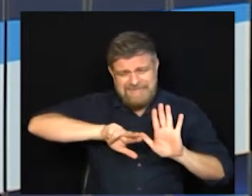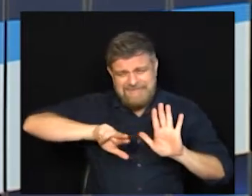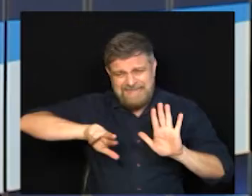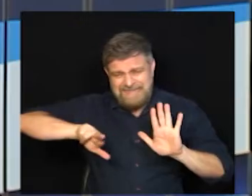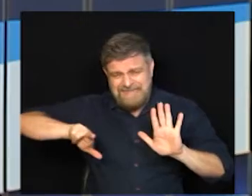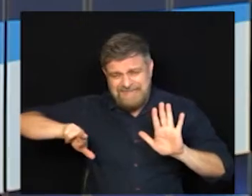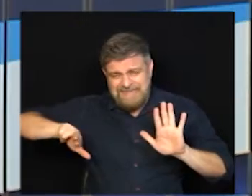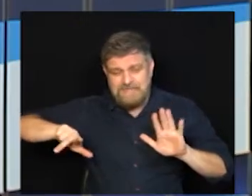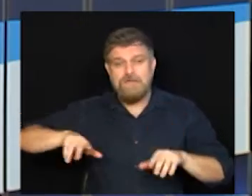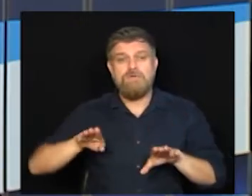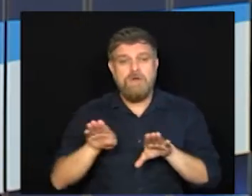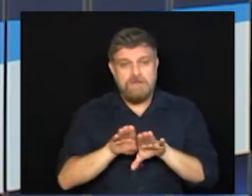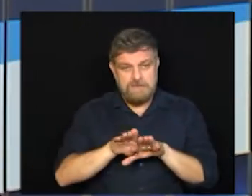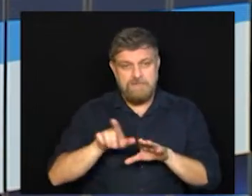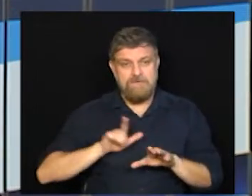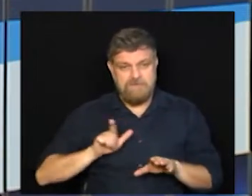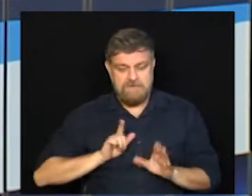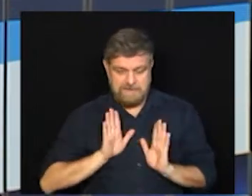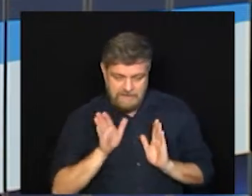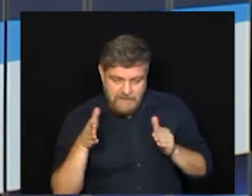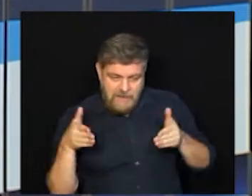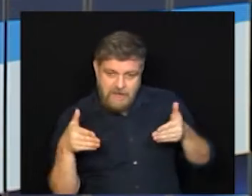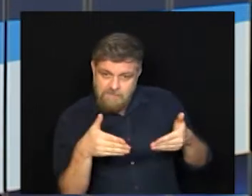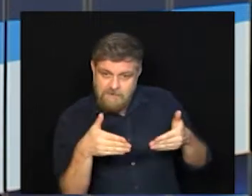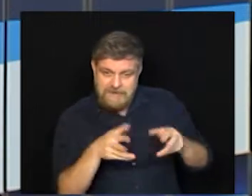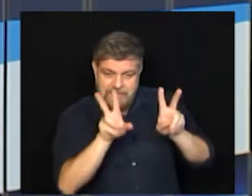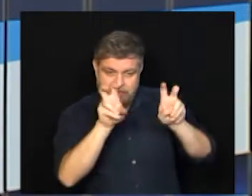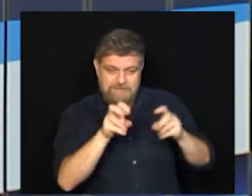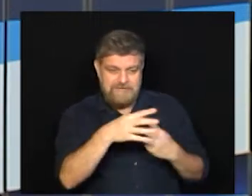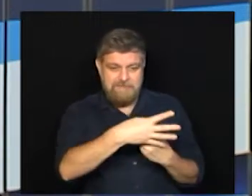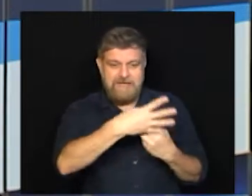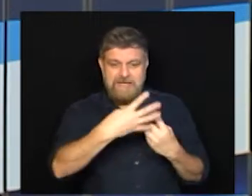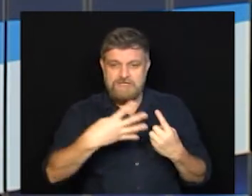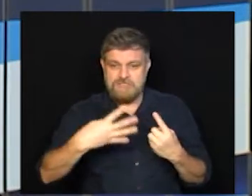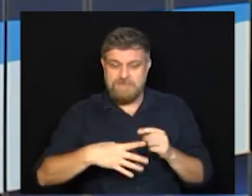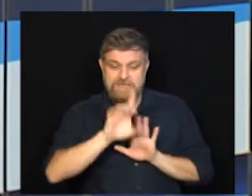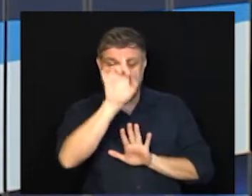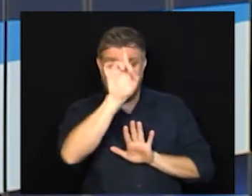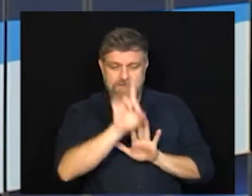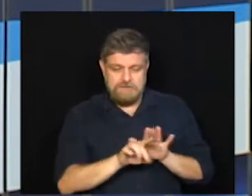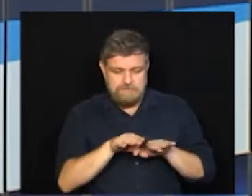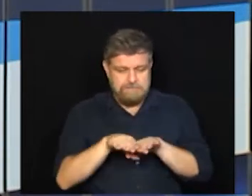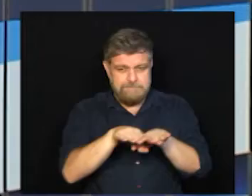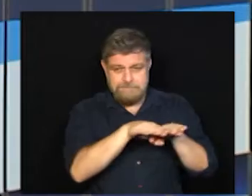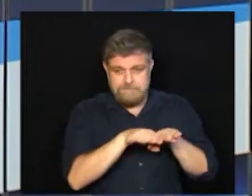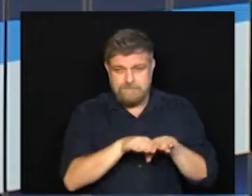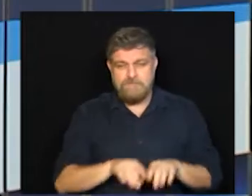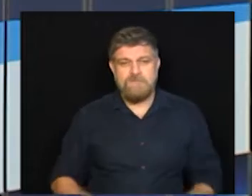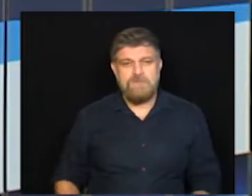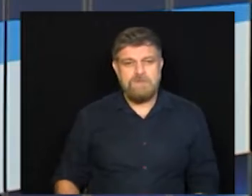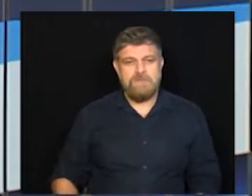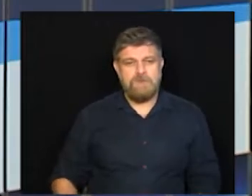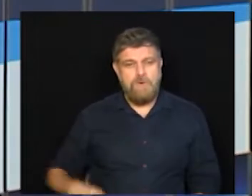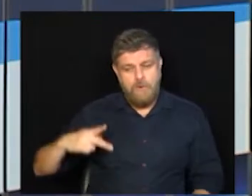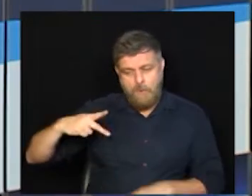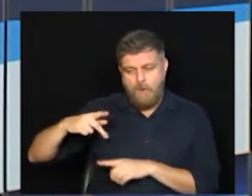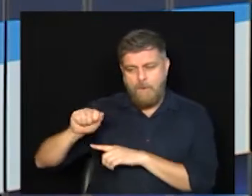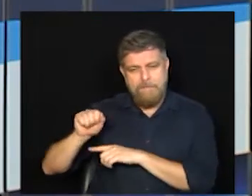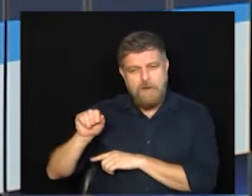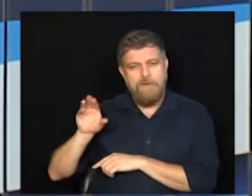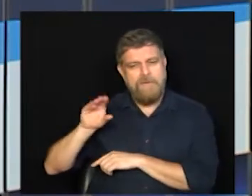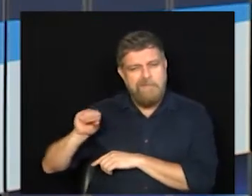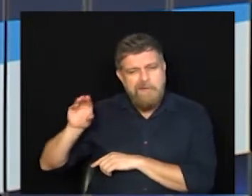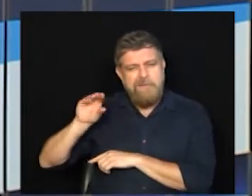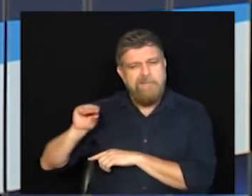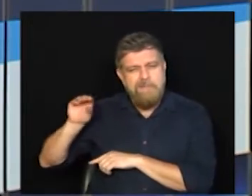direitos humanos também vai se debruçar sobre esse tema, né, vereadora? Eu queria que a senhora falasse justamente, Mariante falou de uma atuação anterior,